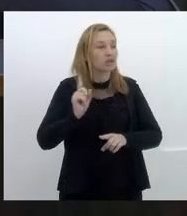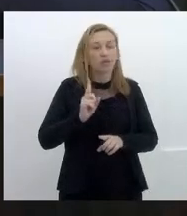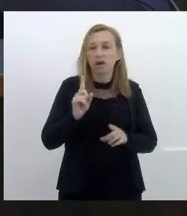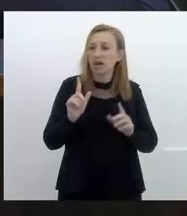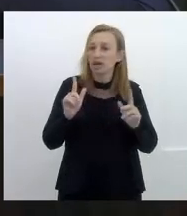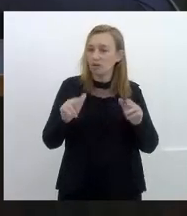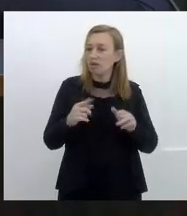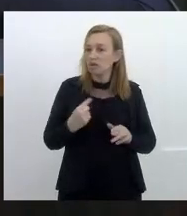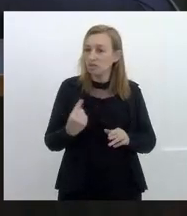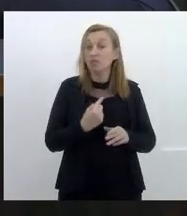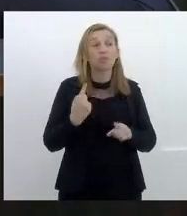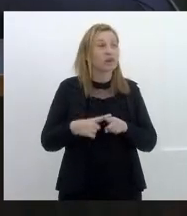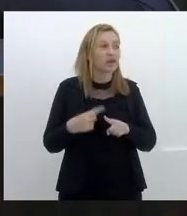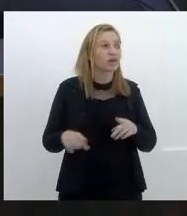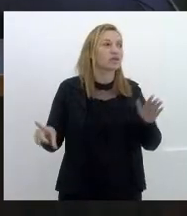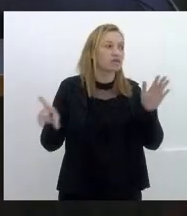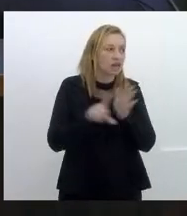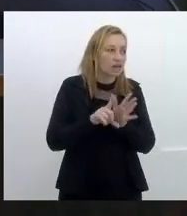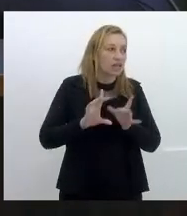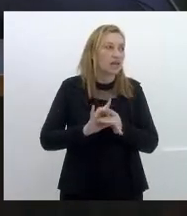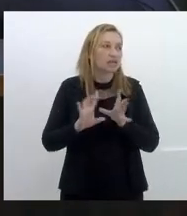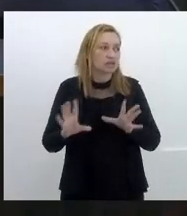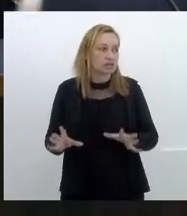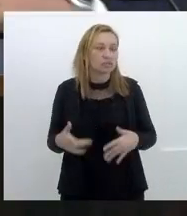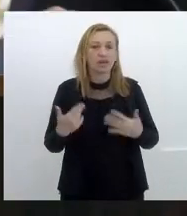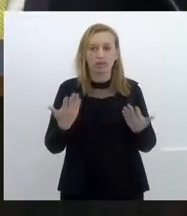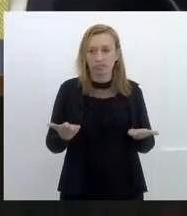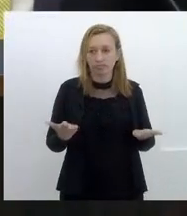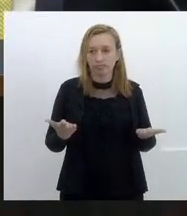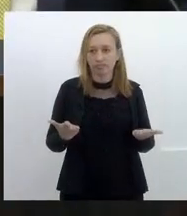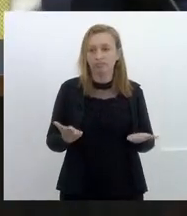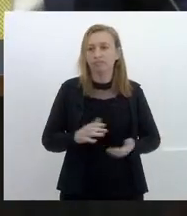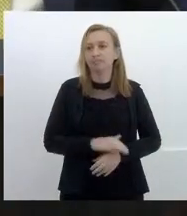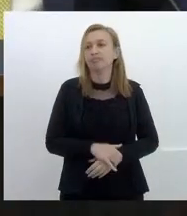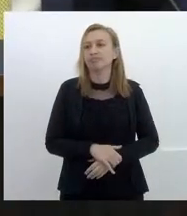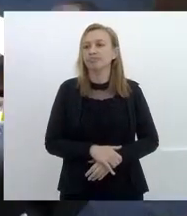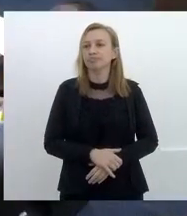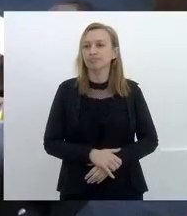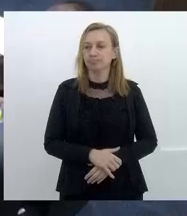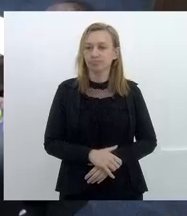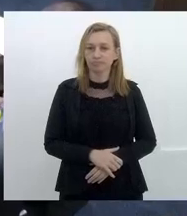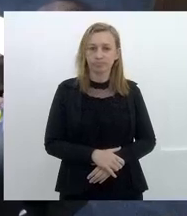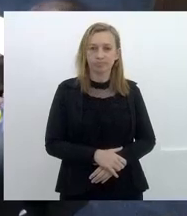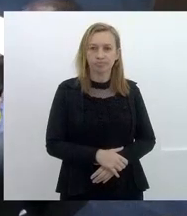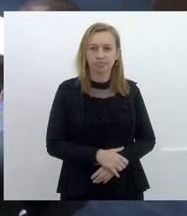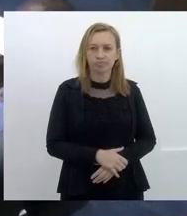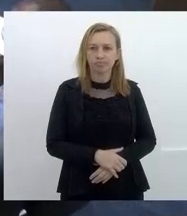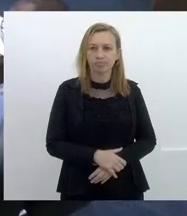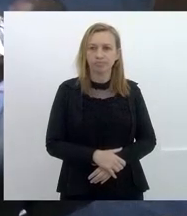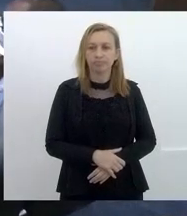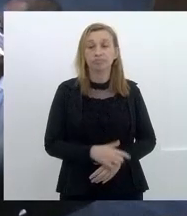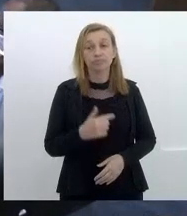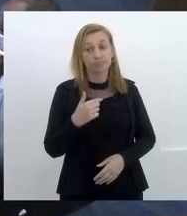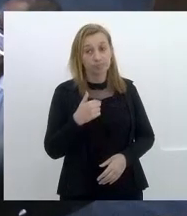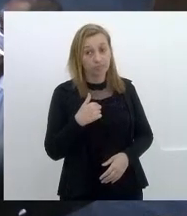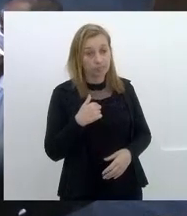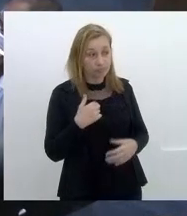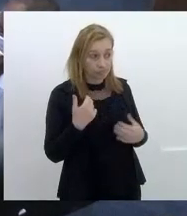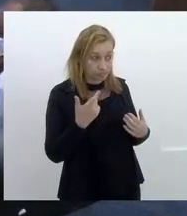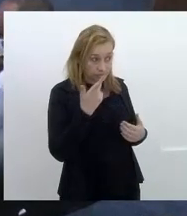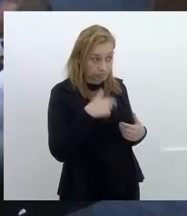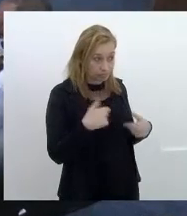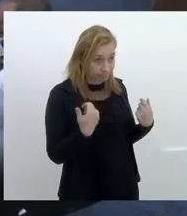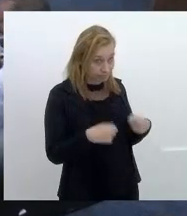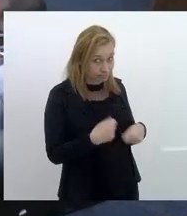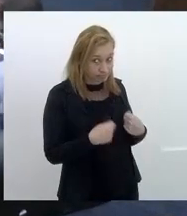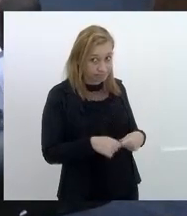é uma lei complementar autorizando isso tá e como nós somos deficitários